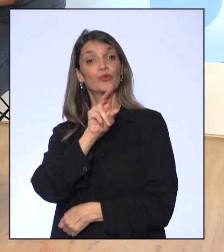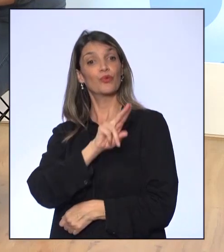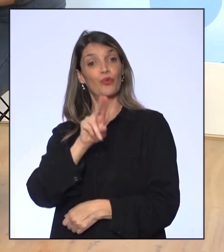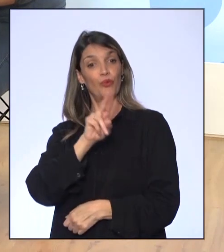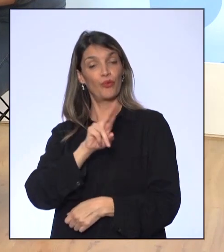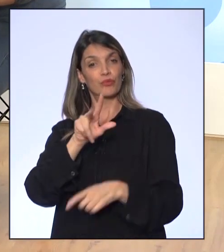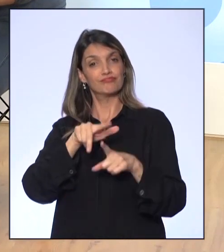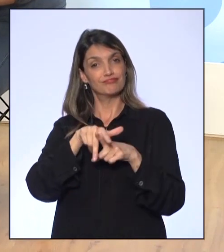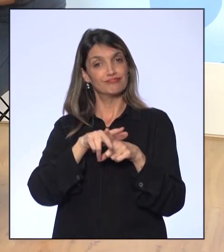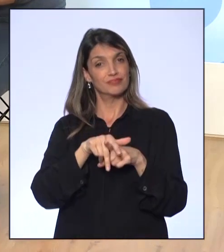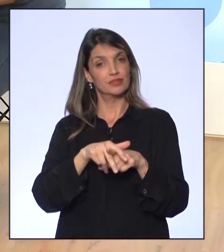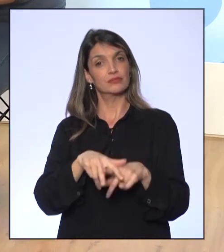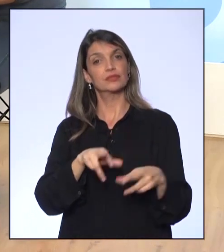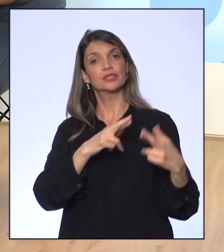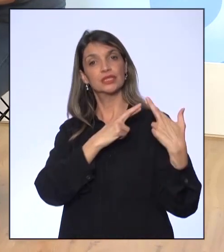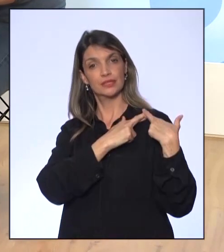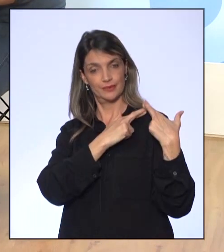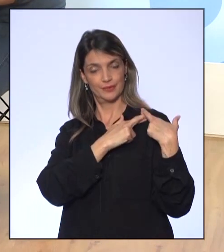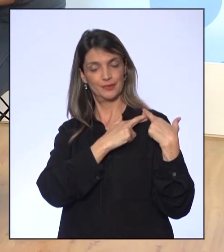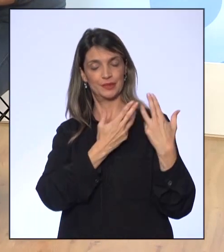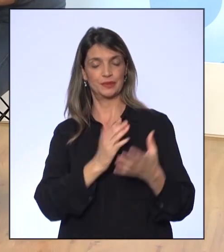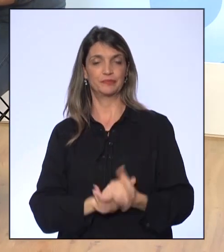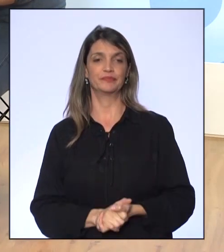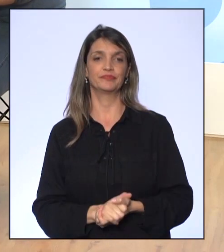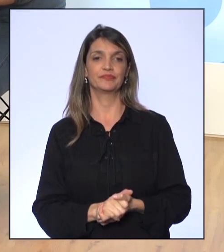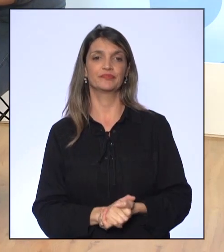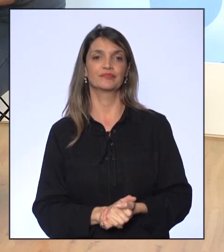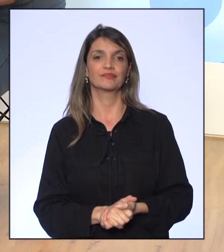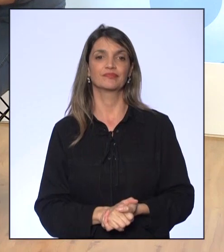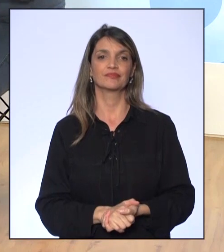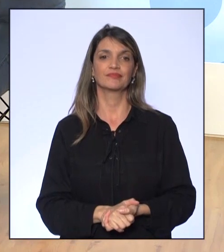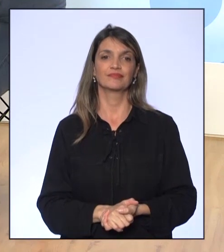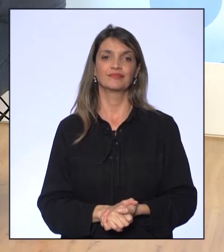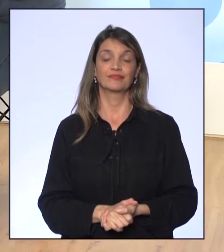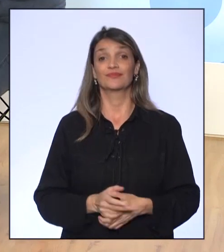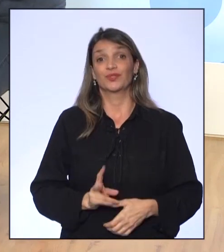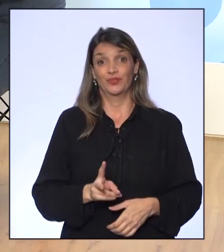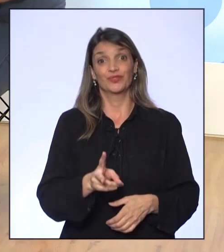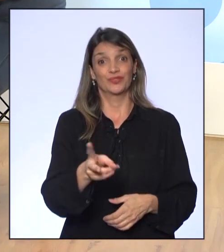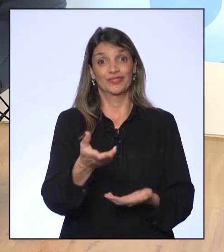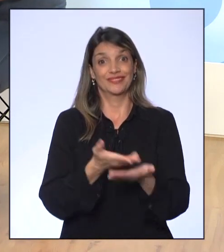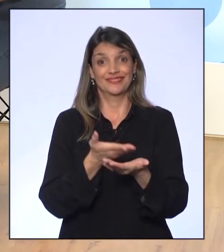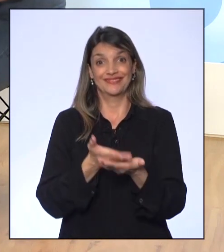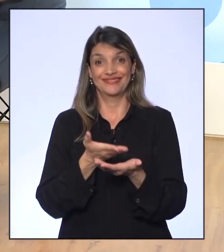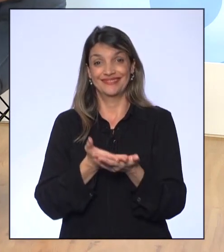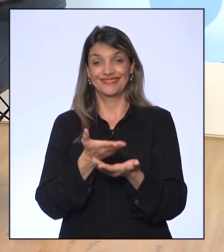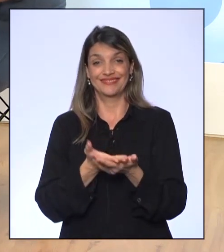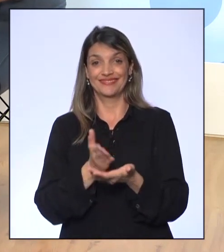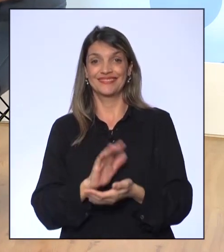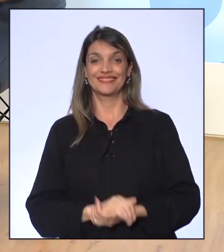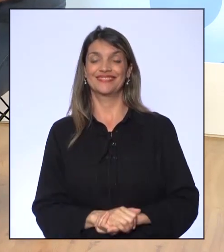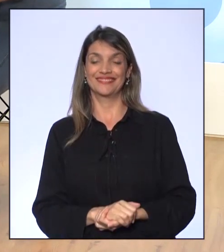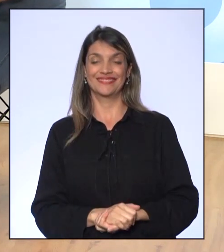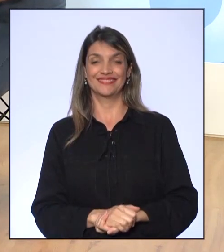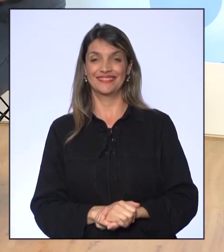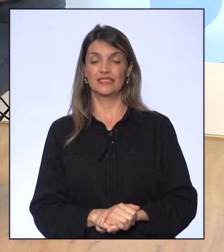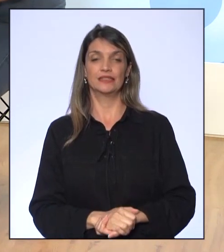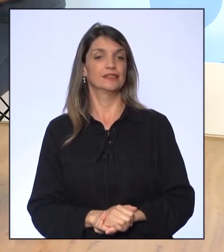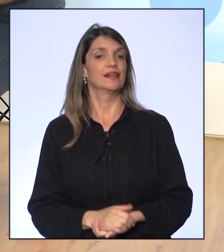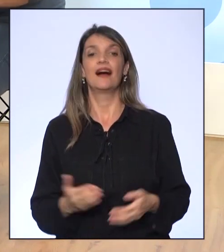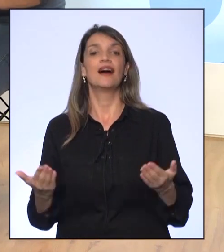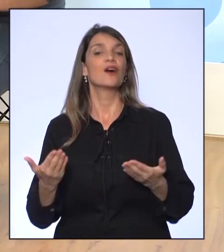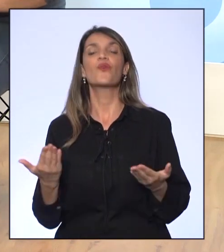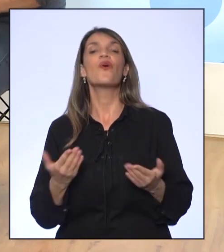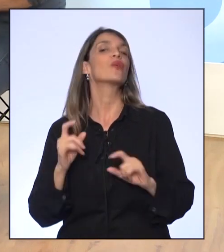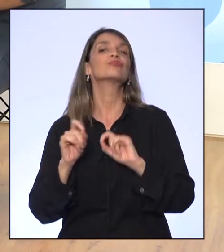com responsabilidade. E vamos dando início aí vamos dar continuidade, né, professor, à nossa aula. E o que nós temos